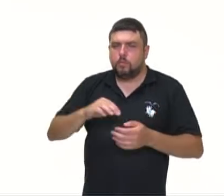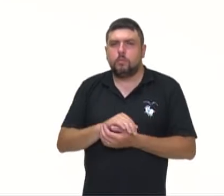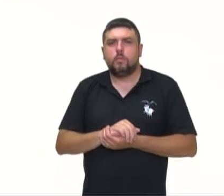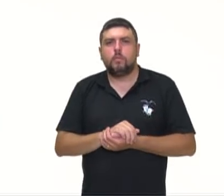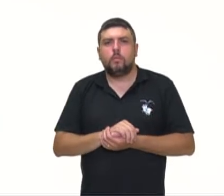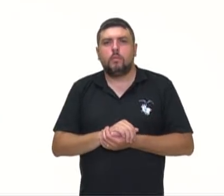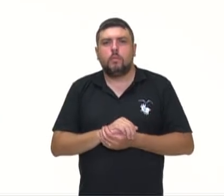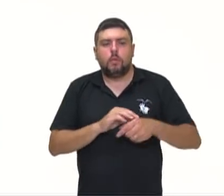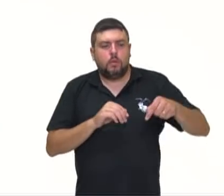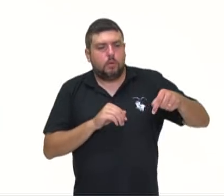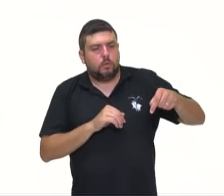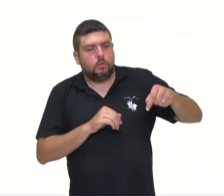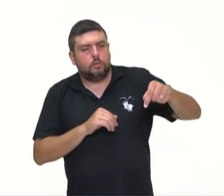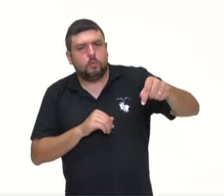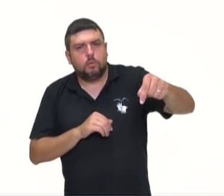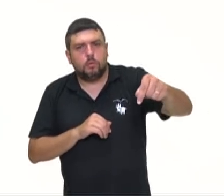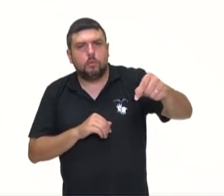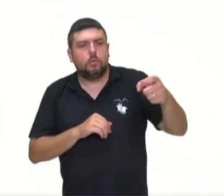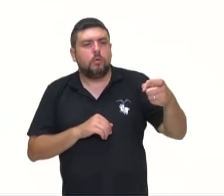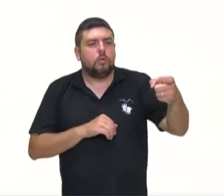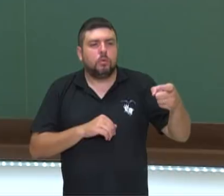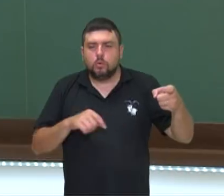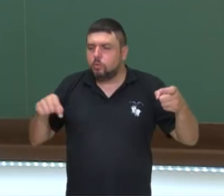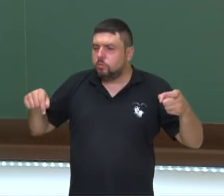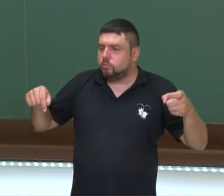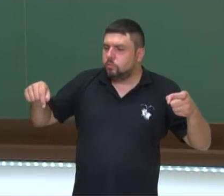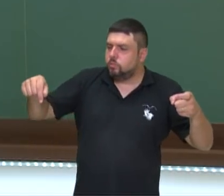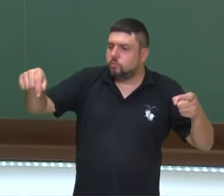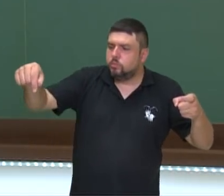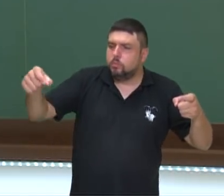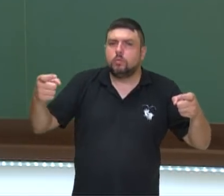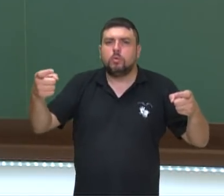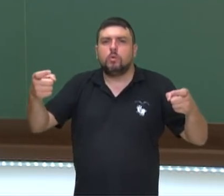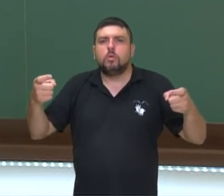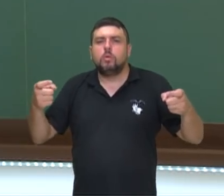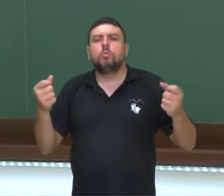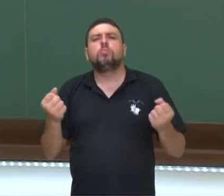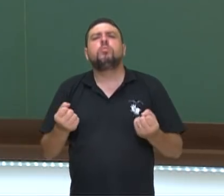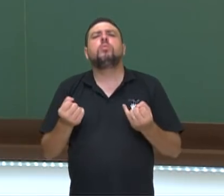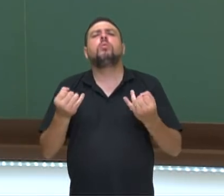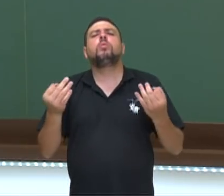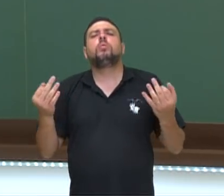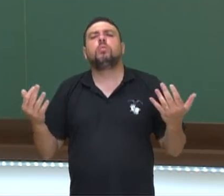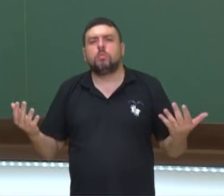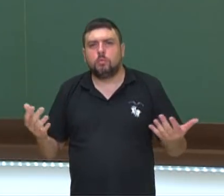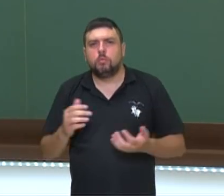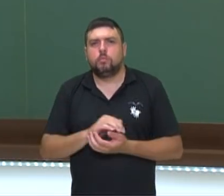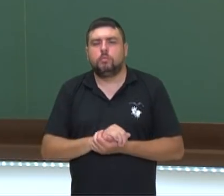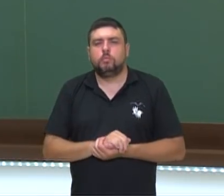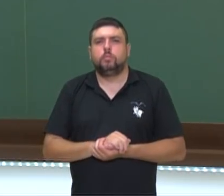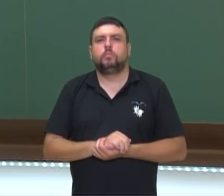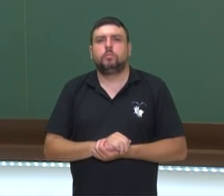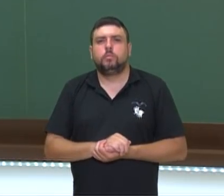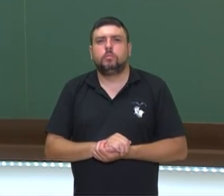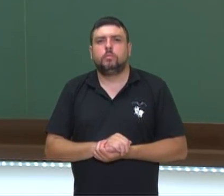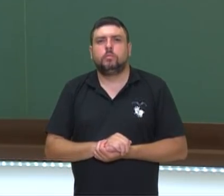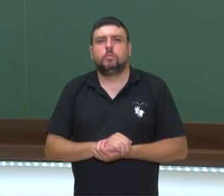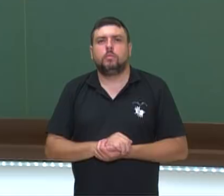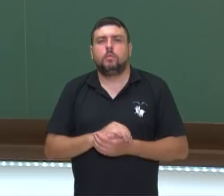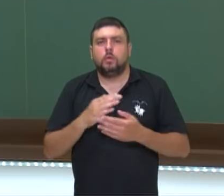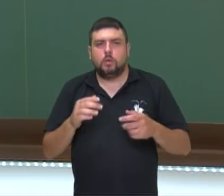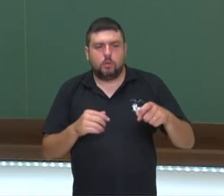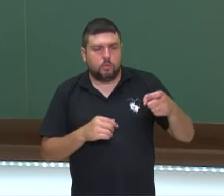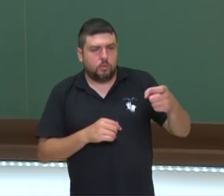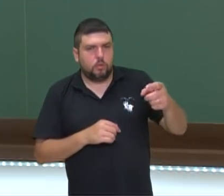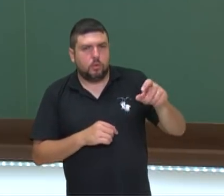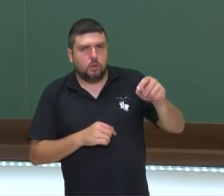medida X do lado de cada sala quadrada? Então aqui nós queremos saber qual é o valor que vai ter. Então aqui vai ter X, nós